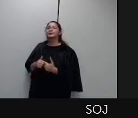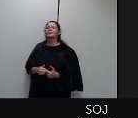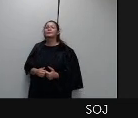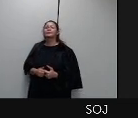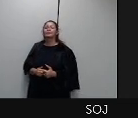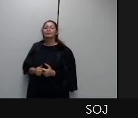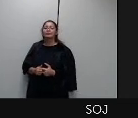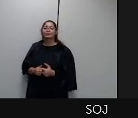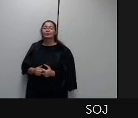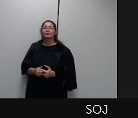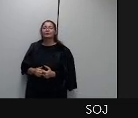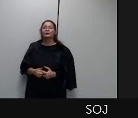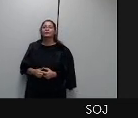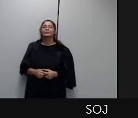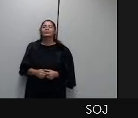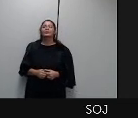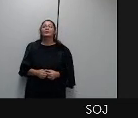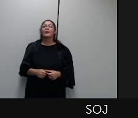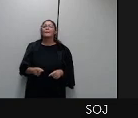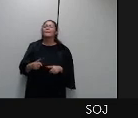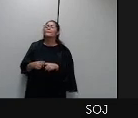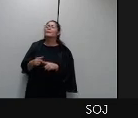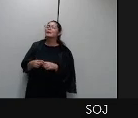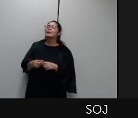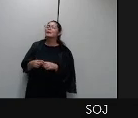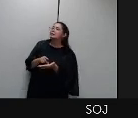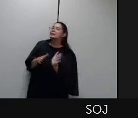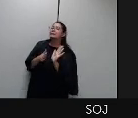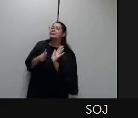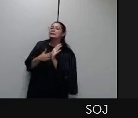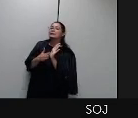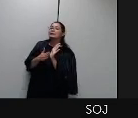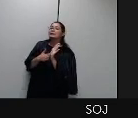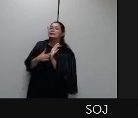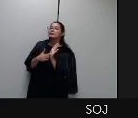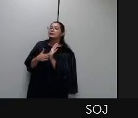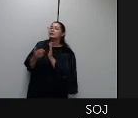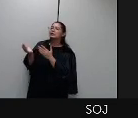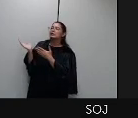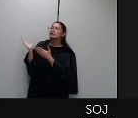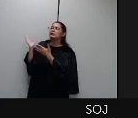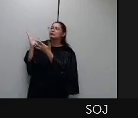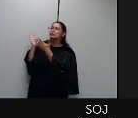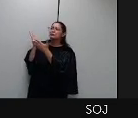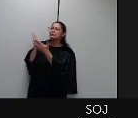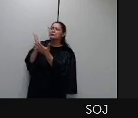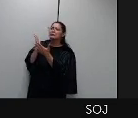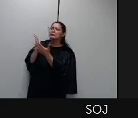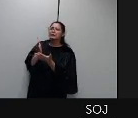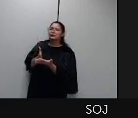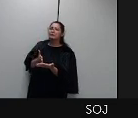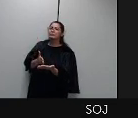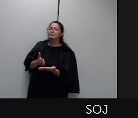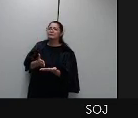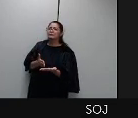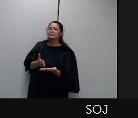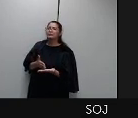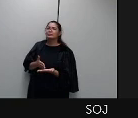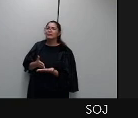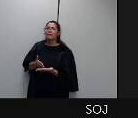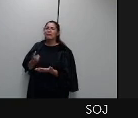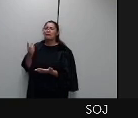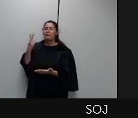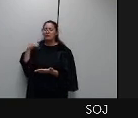o que na verdade esse processo ele estava tinha vindo da acertada anterior suspenso então a vista regimental